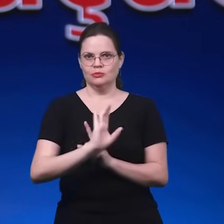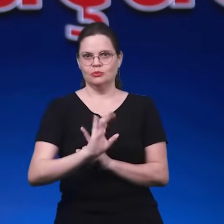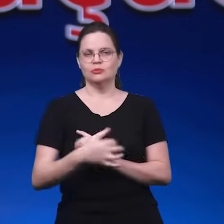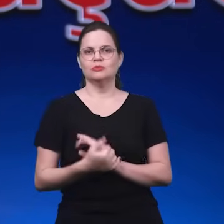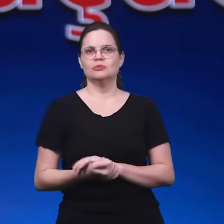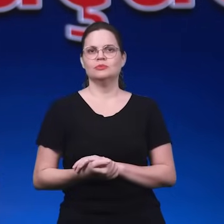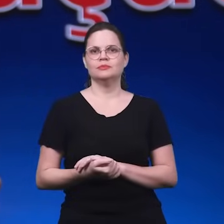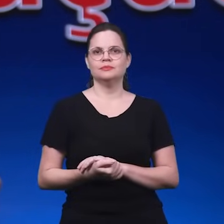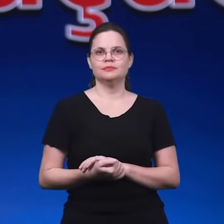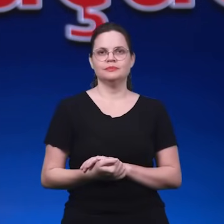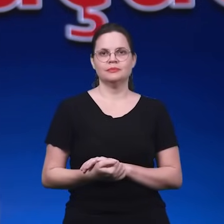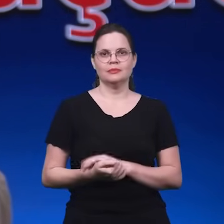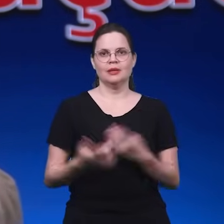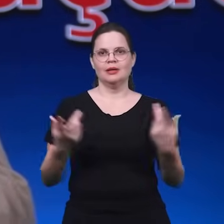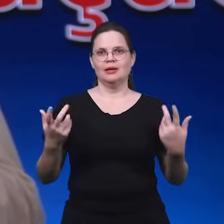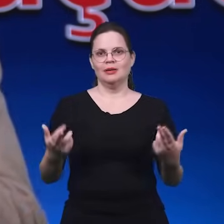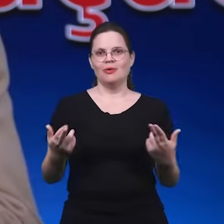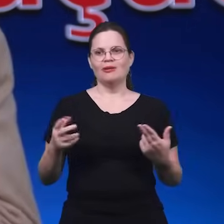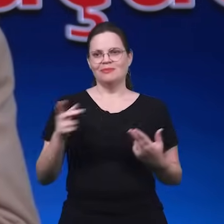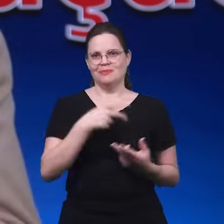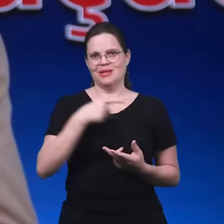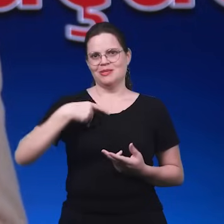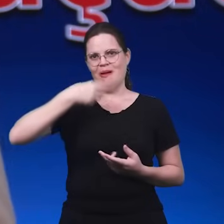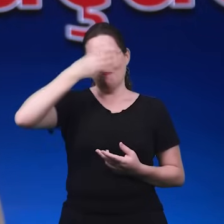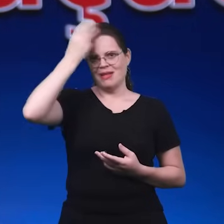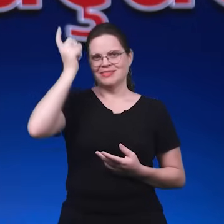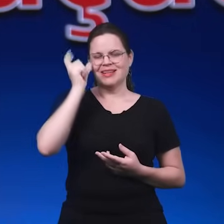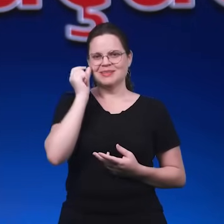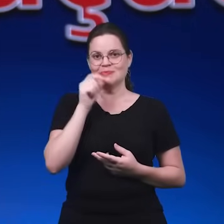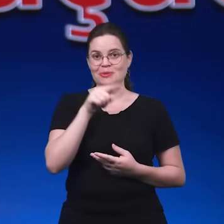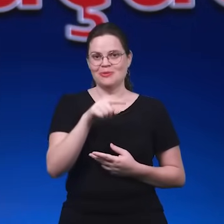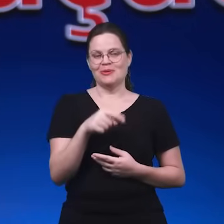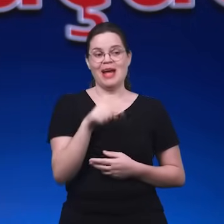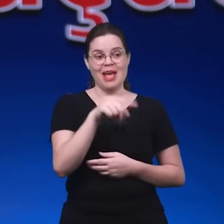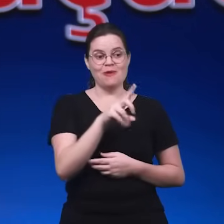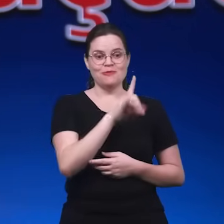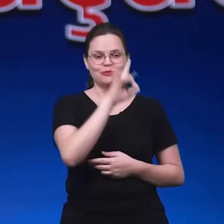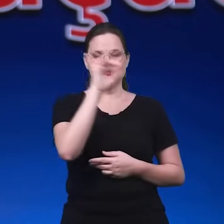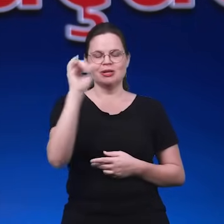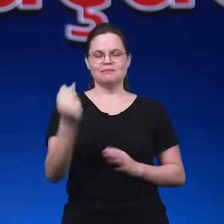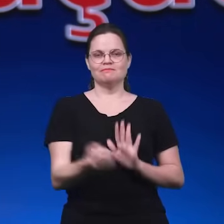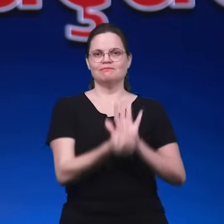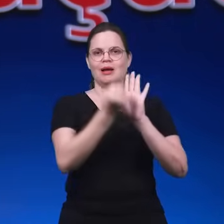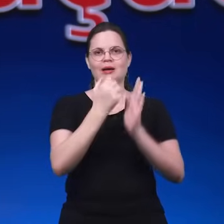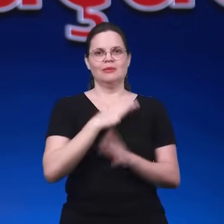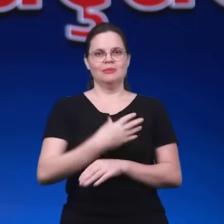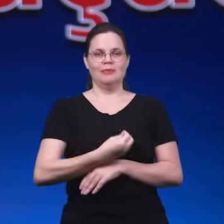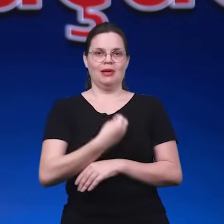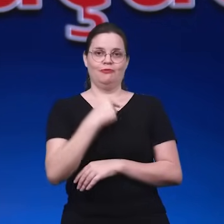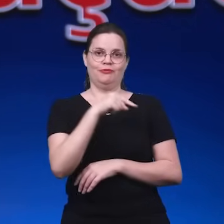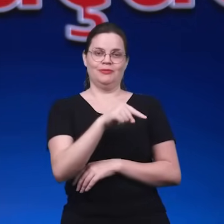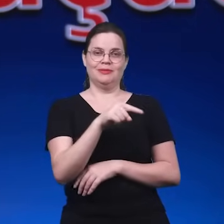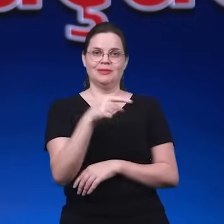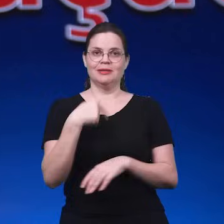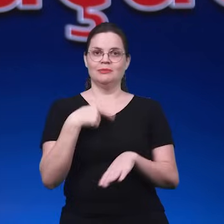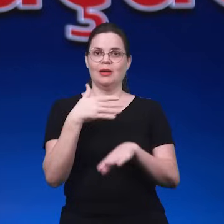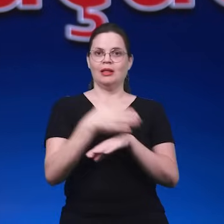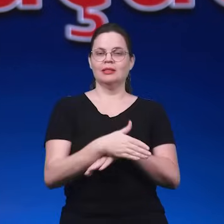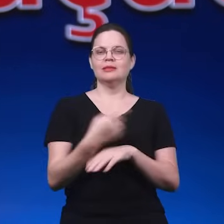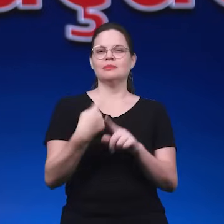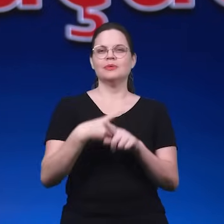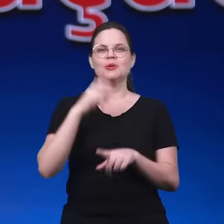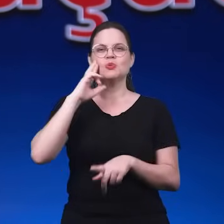e aquilo que o pastor Marcelo falou, aquele dia marcou a minha vida. Glória a Deus. Porque o Senhor